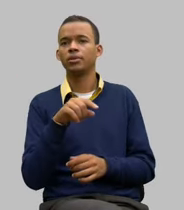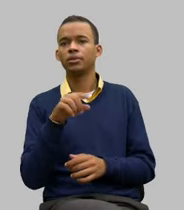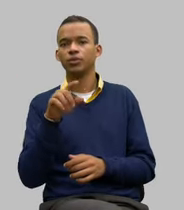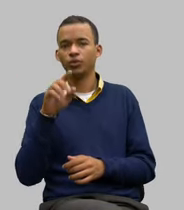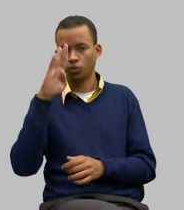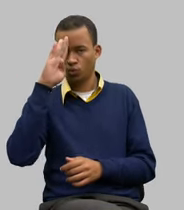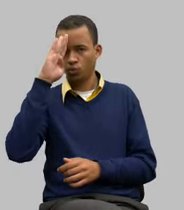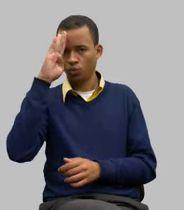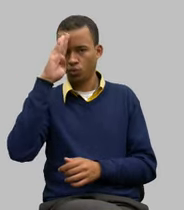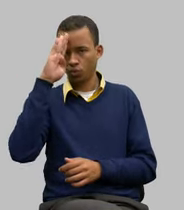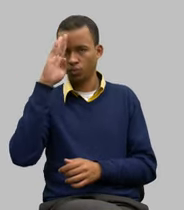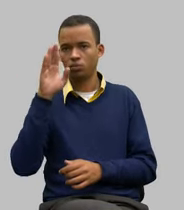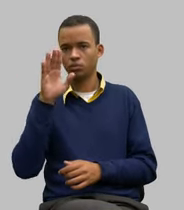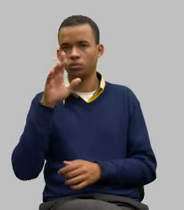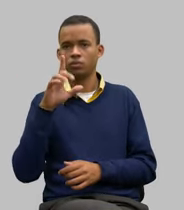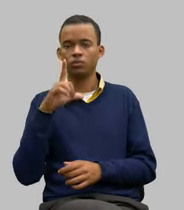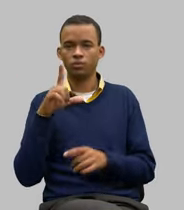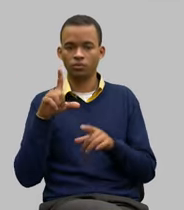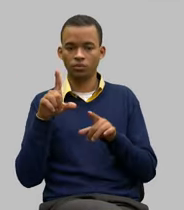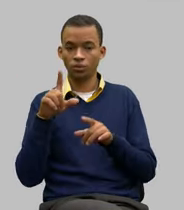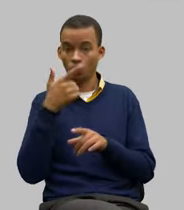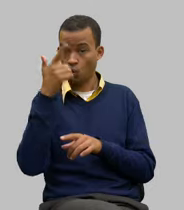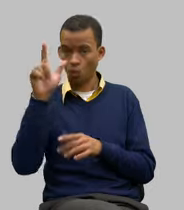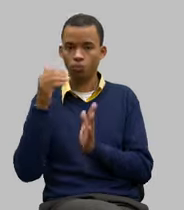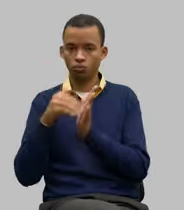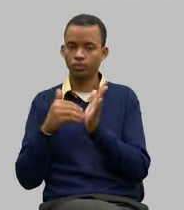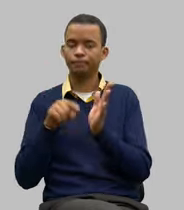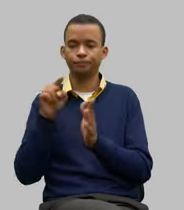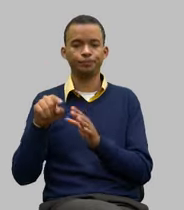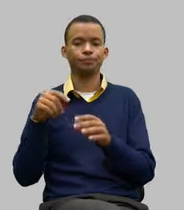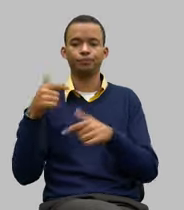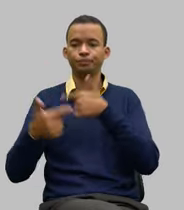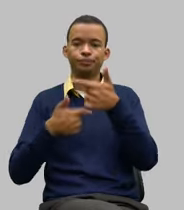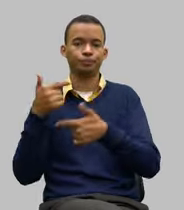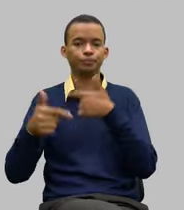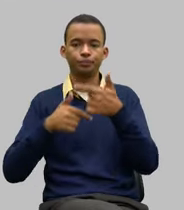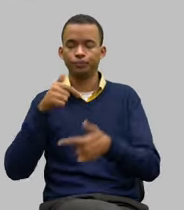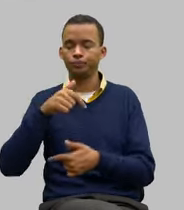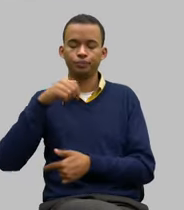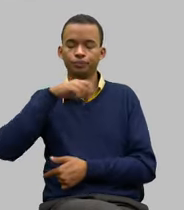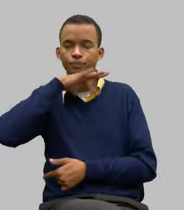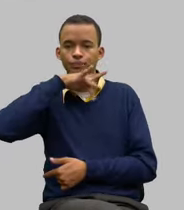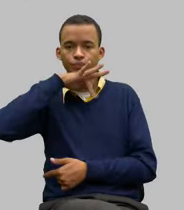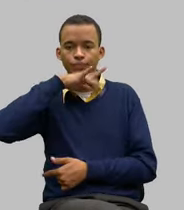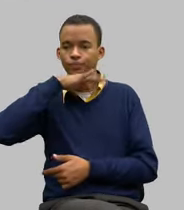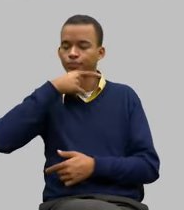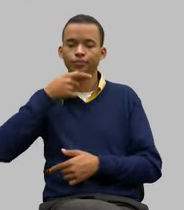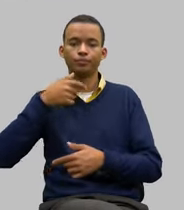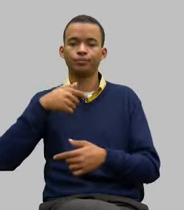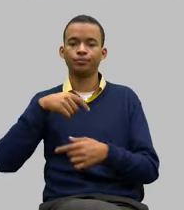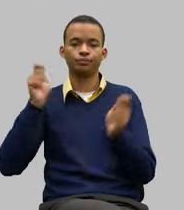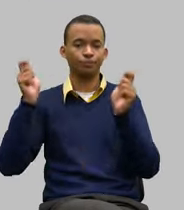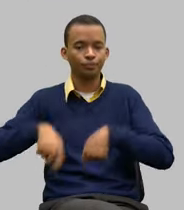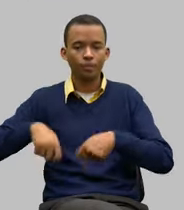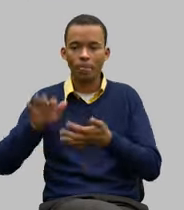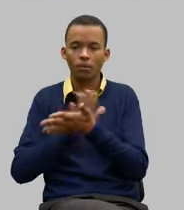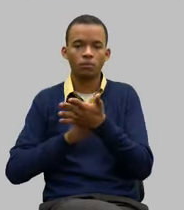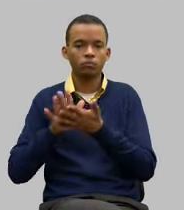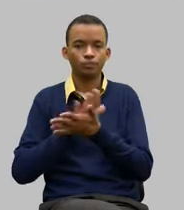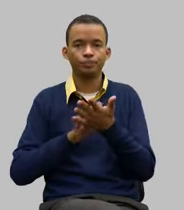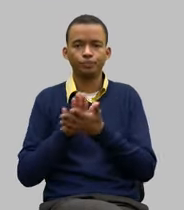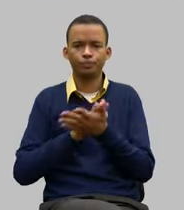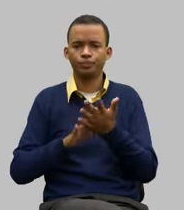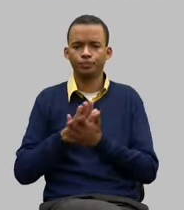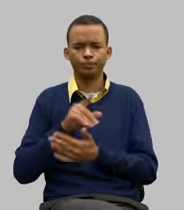marará hoje que não deveria nem ter passado por lá tamanho era sua incompetência não deveria nem ter passado e eu já